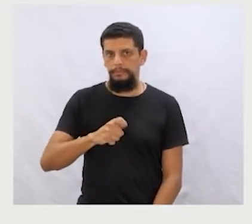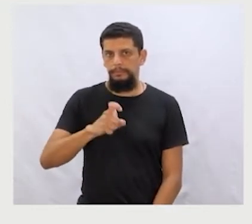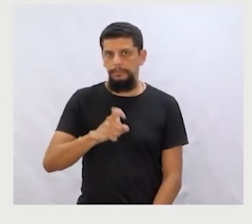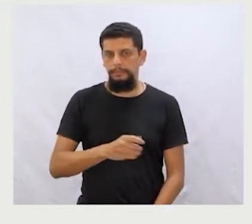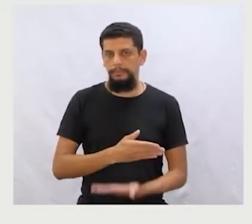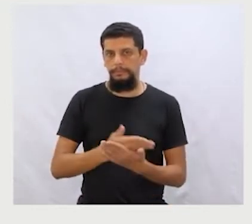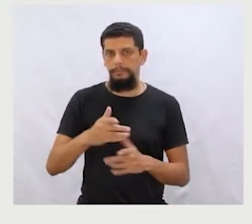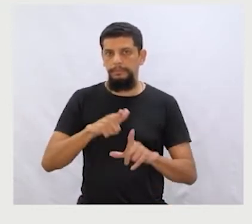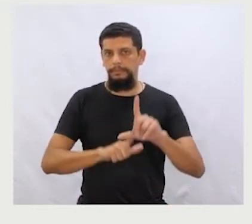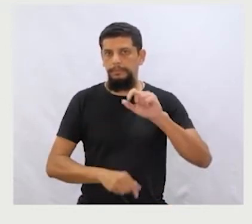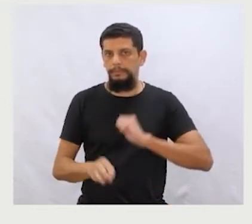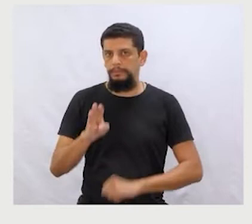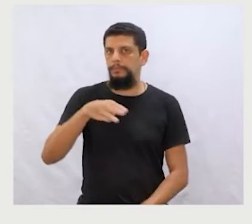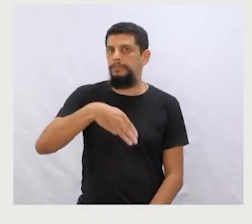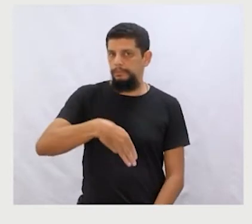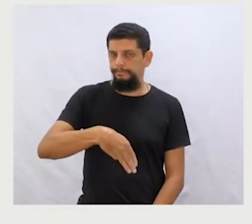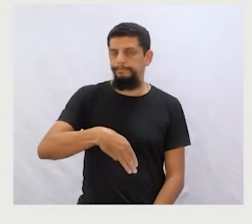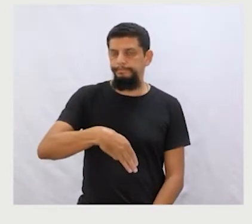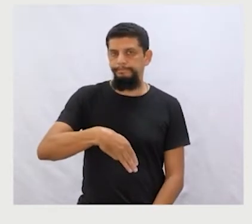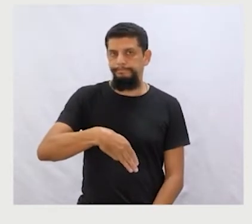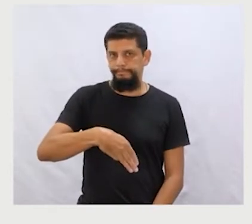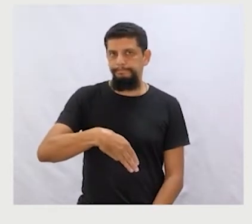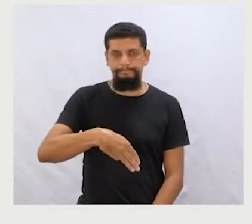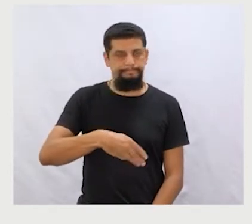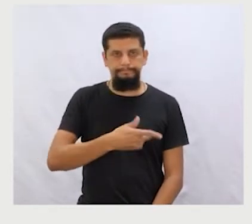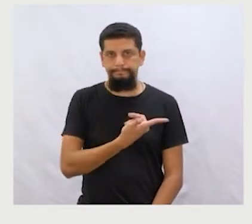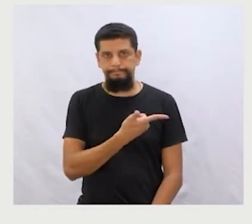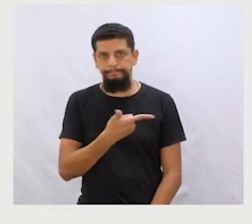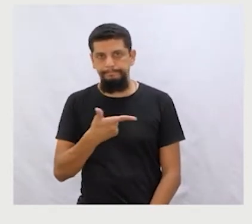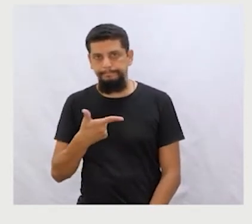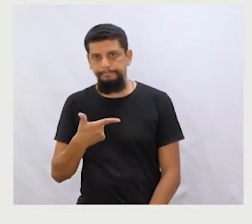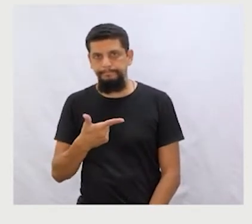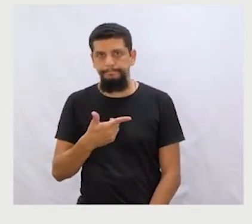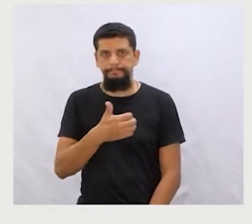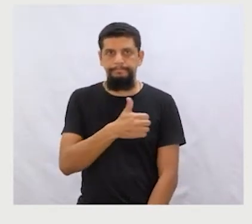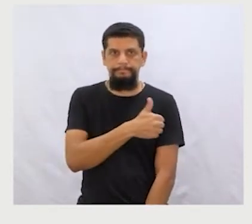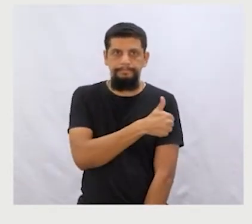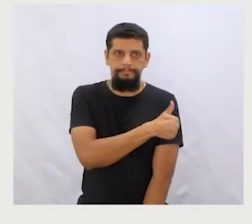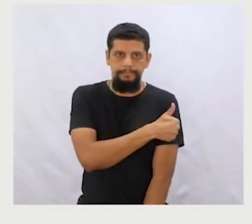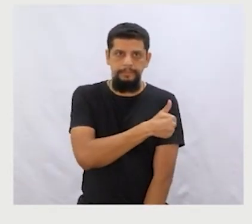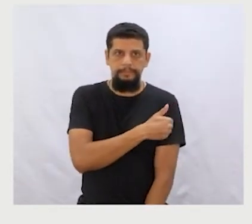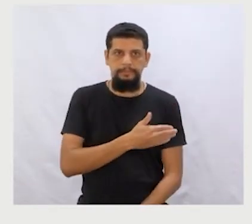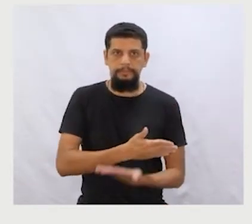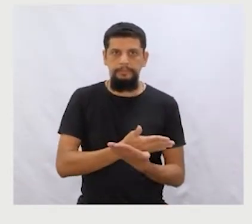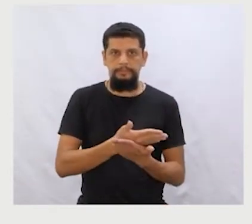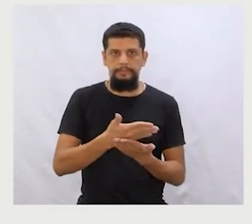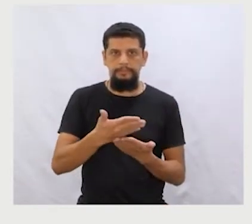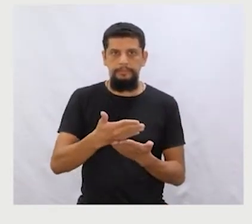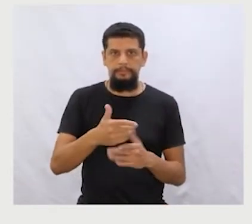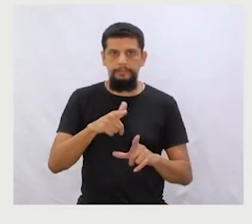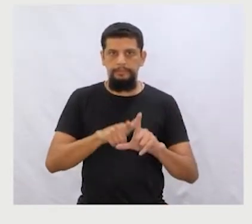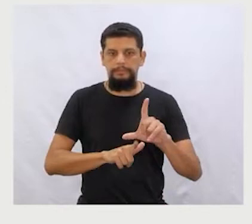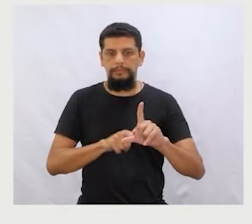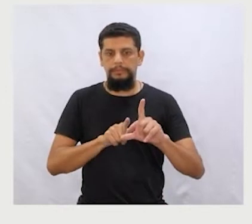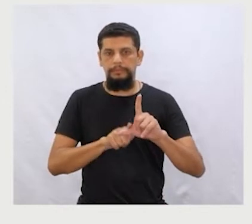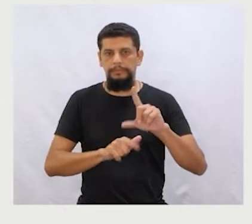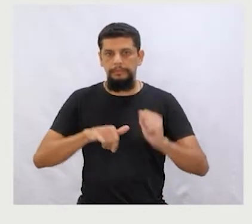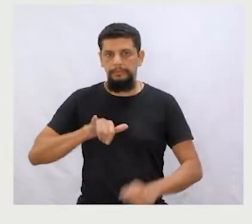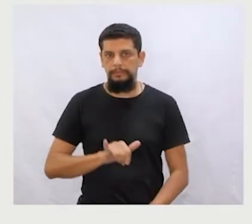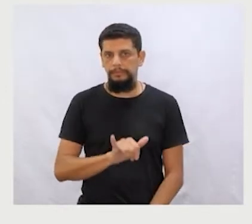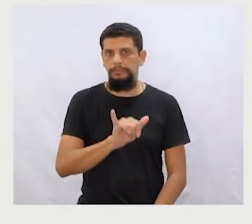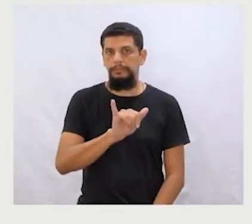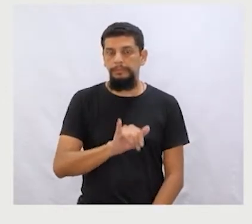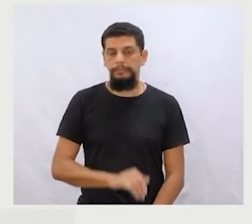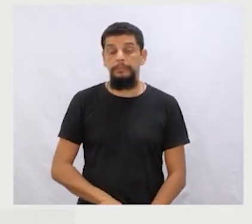e Max, que começa com a letra N. Não temos nenhum amigo que começa o seu nome com a letra